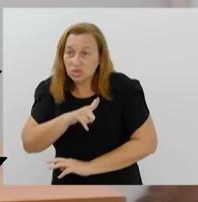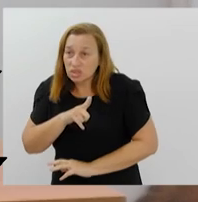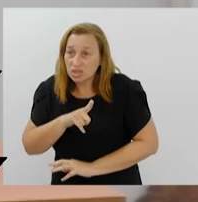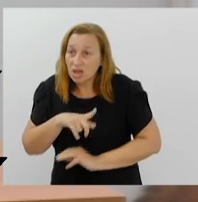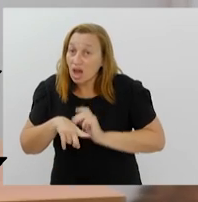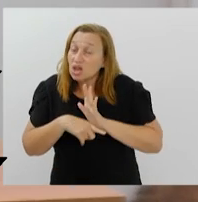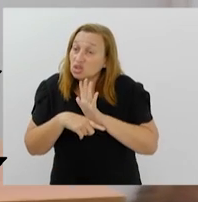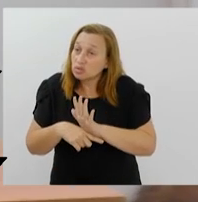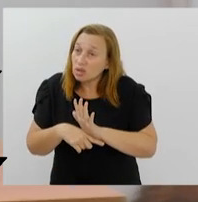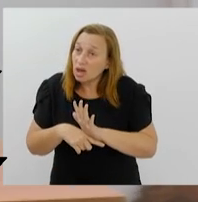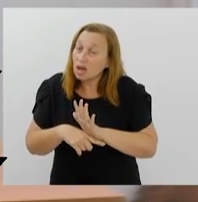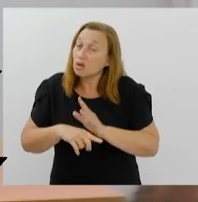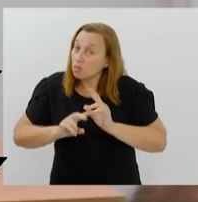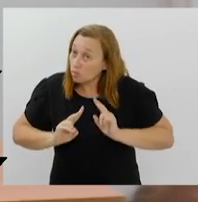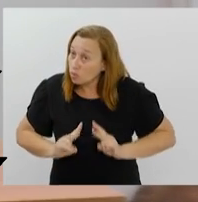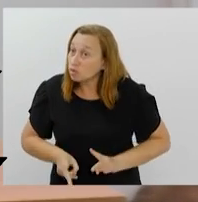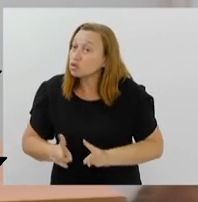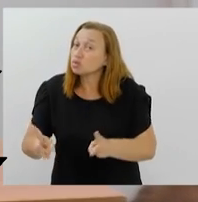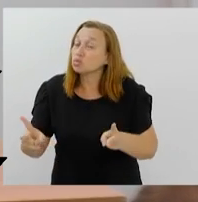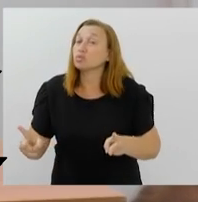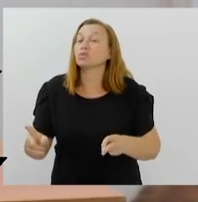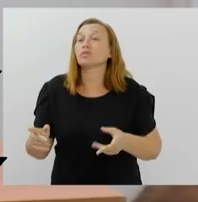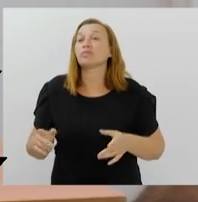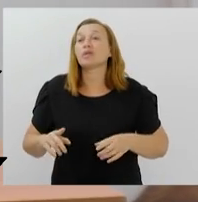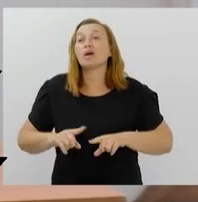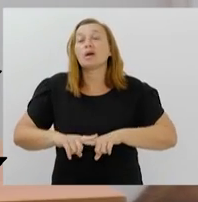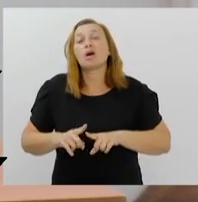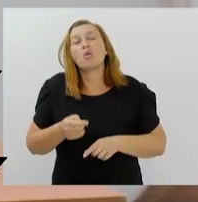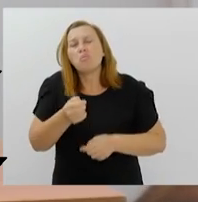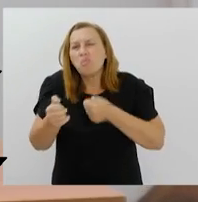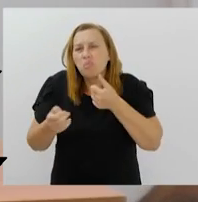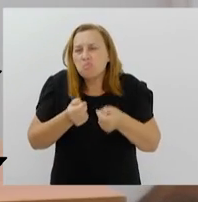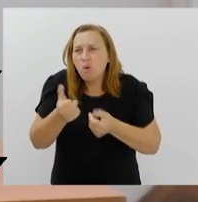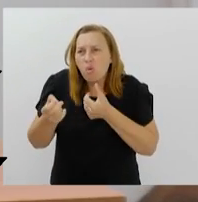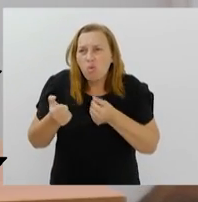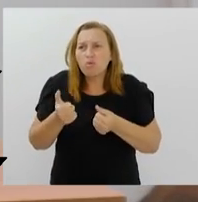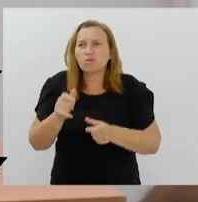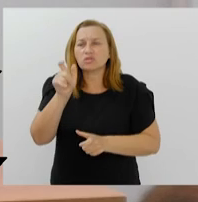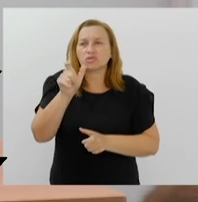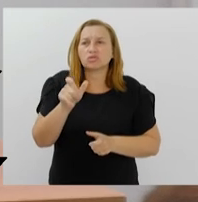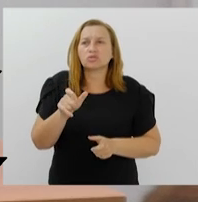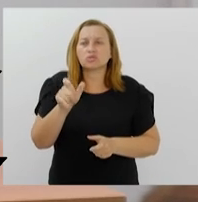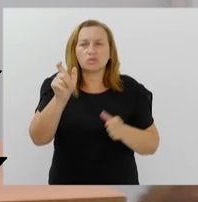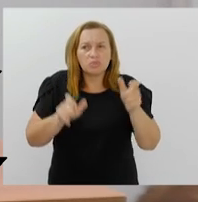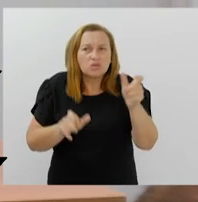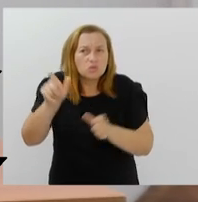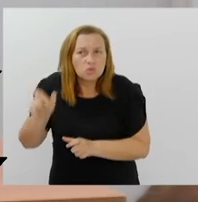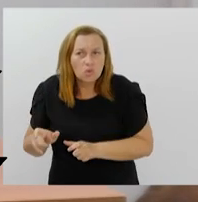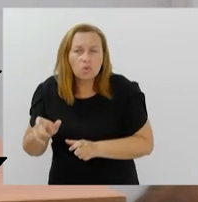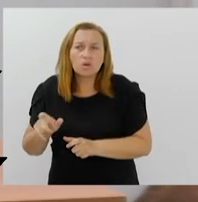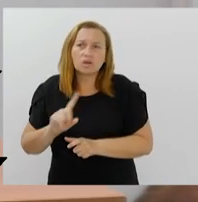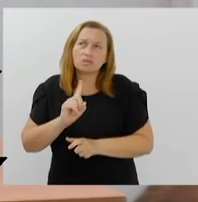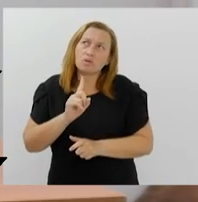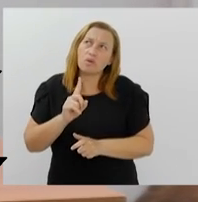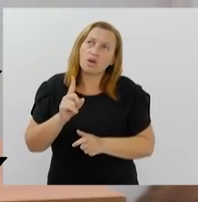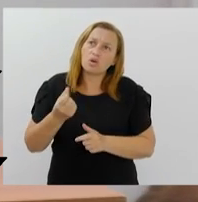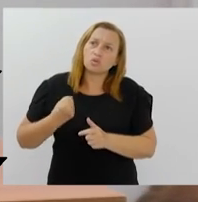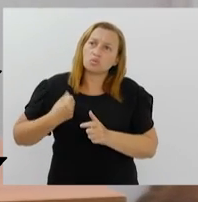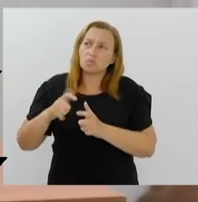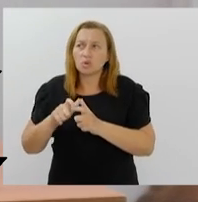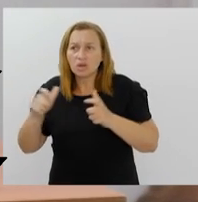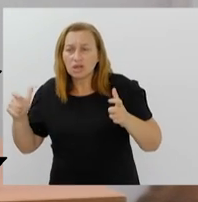procedimento segue em alguns poucos casos né que não é a maioria